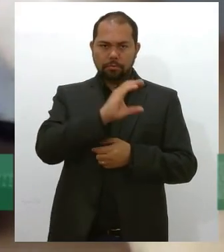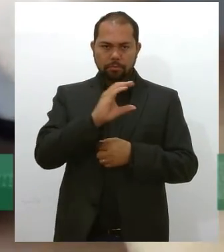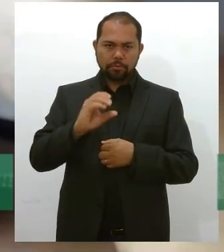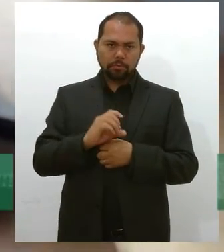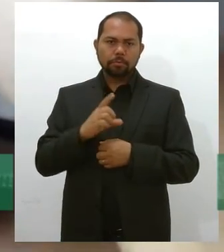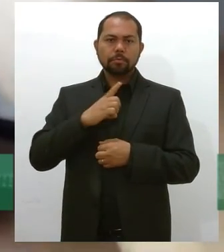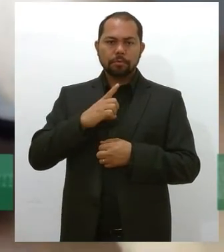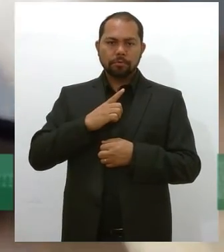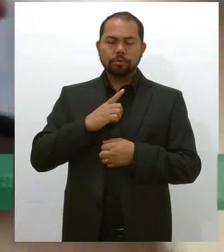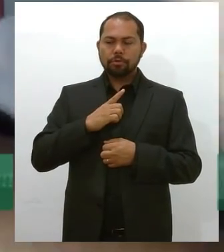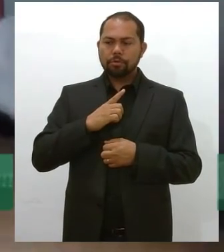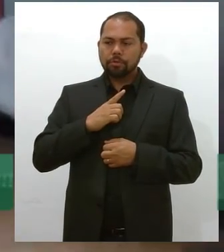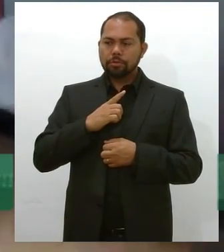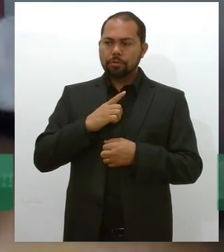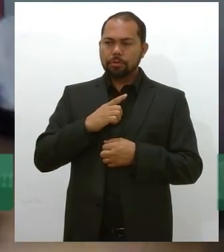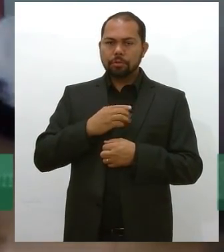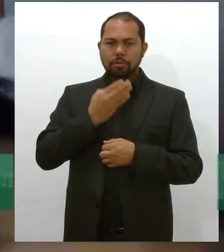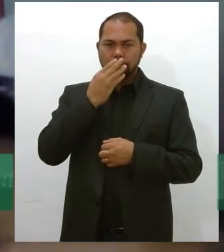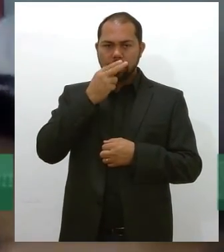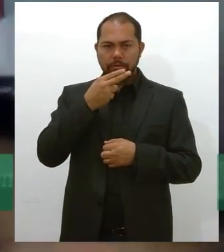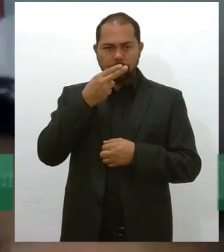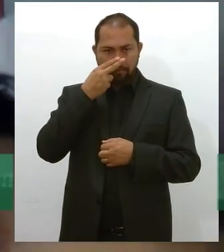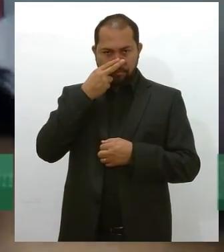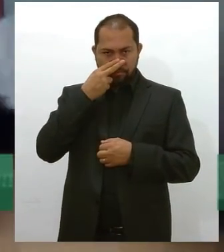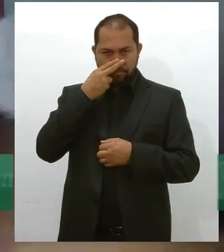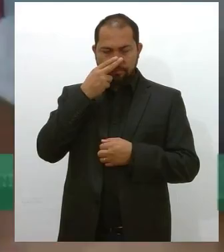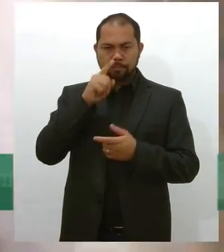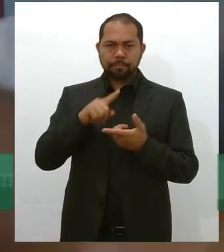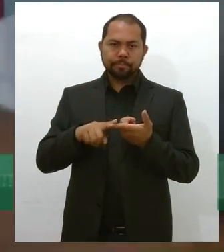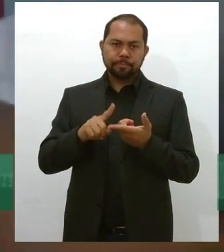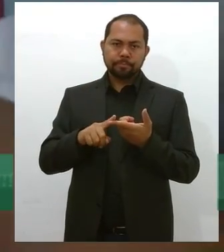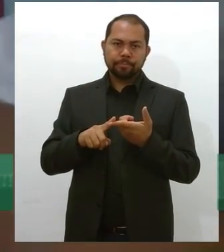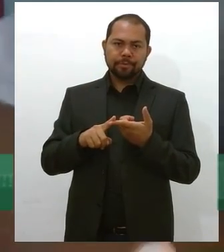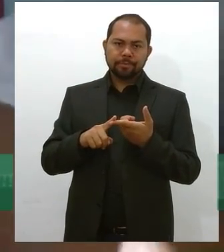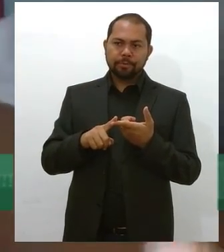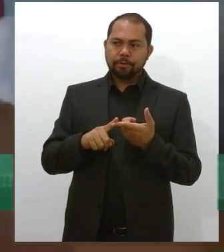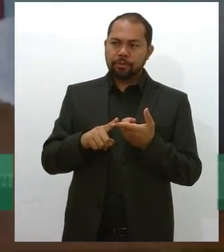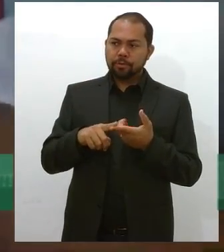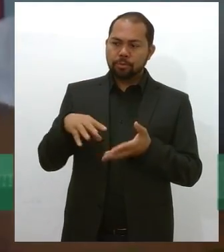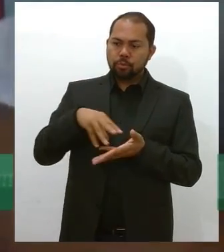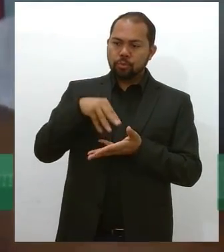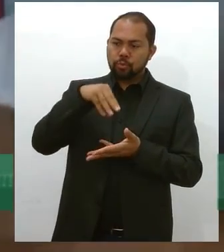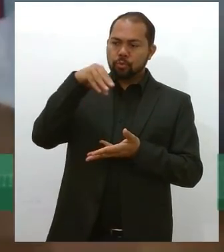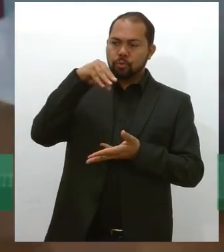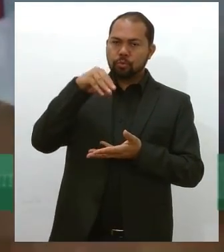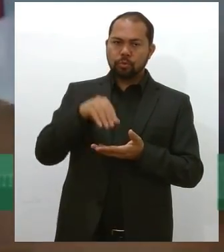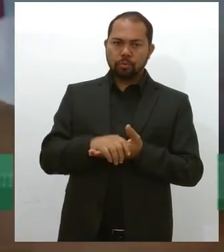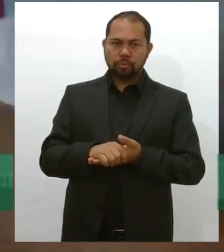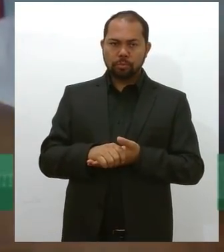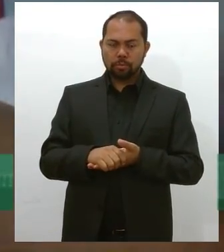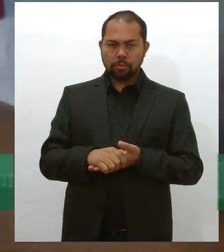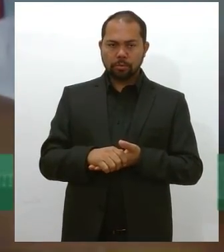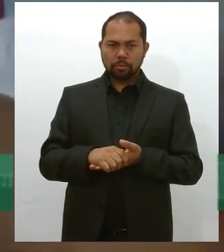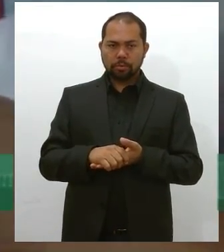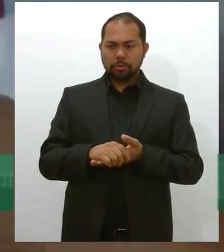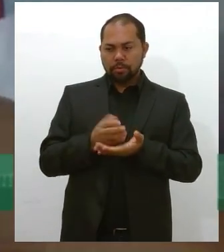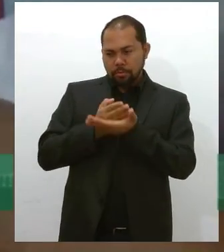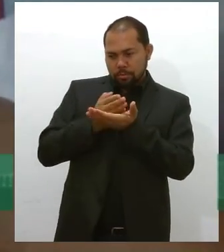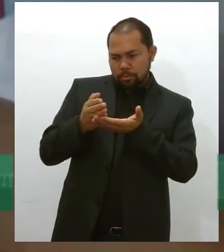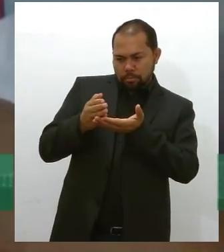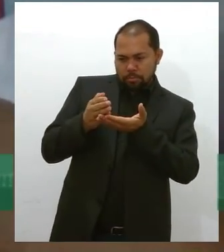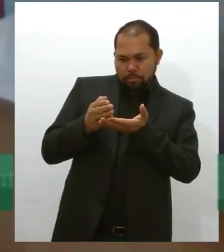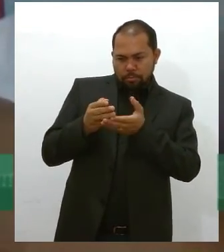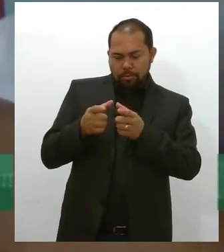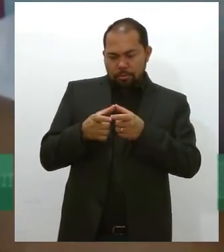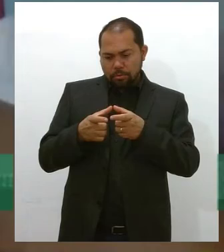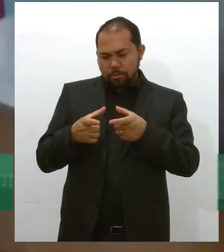né? Já tem também o kardecismo, que a gente vai dizer que está começando a ganhar, né, um certo espaço, porque ele é do